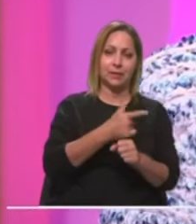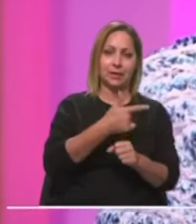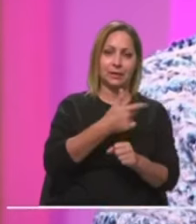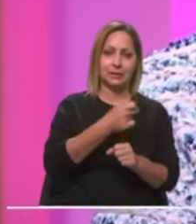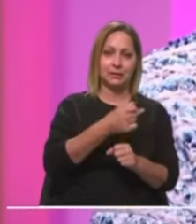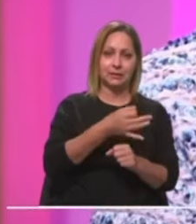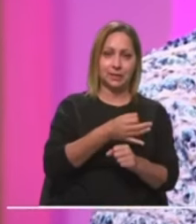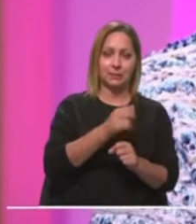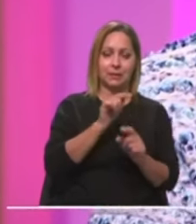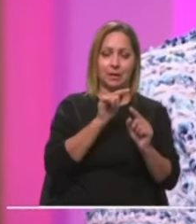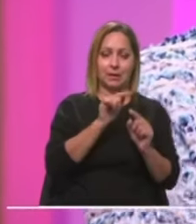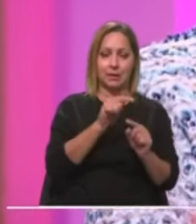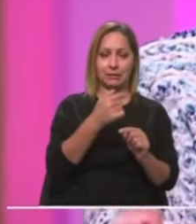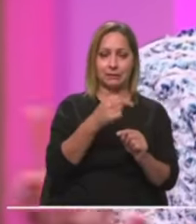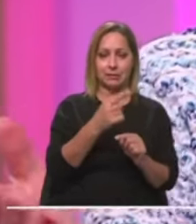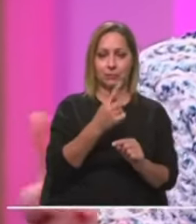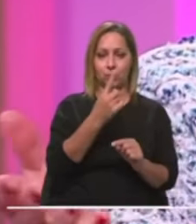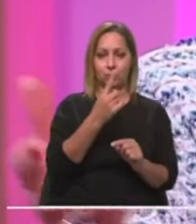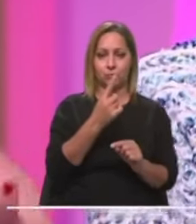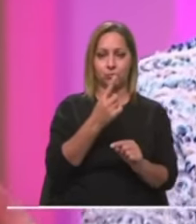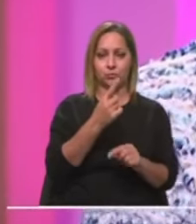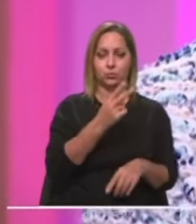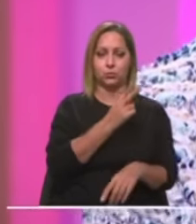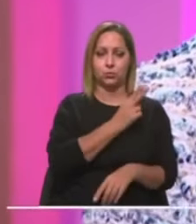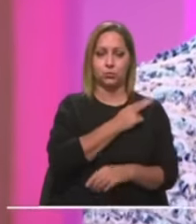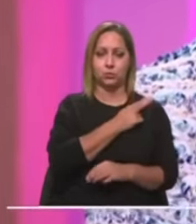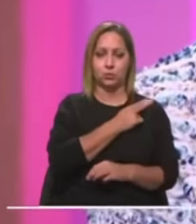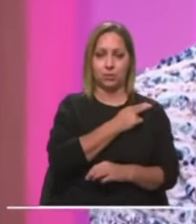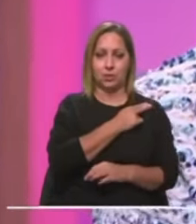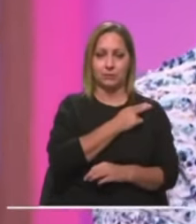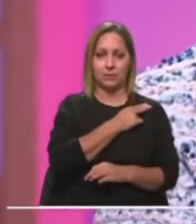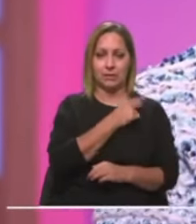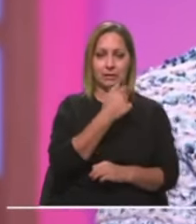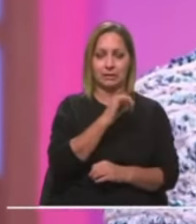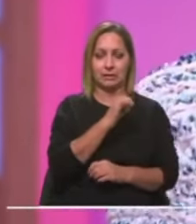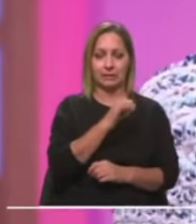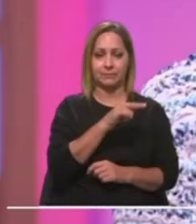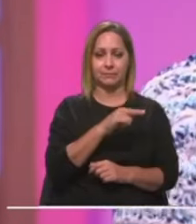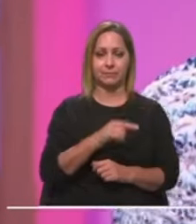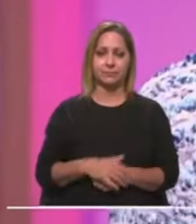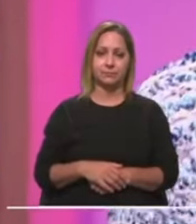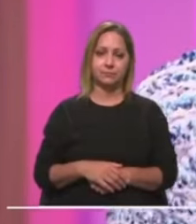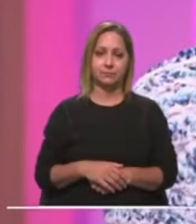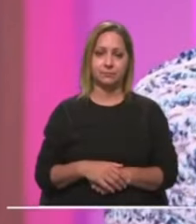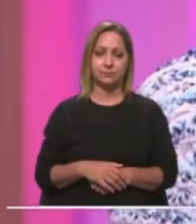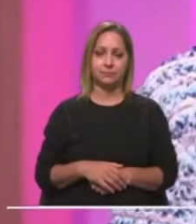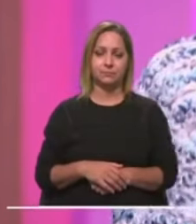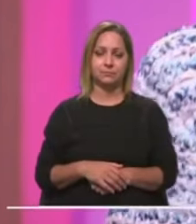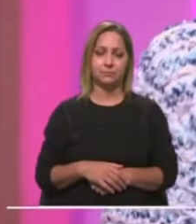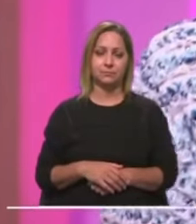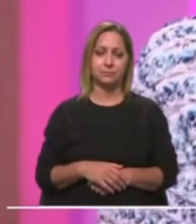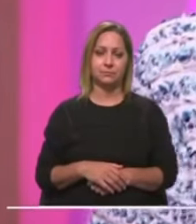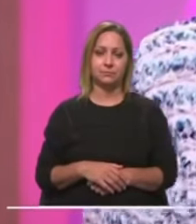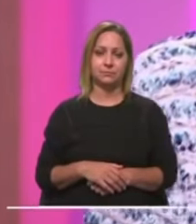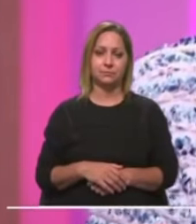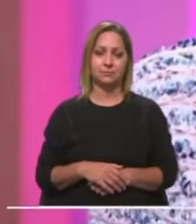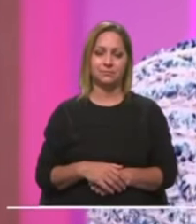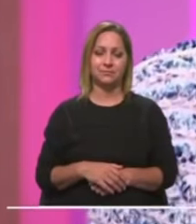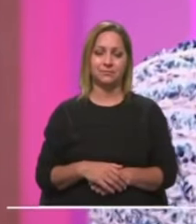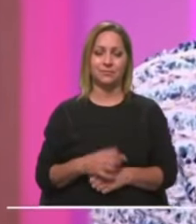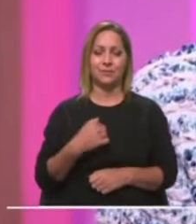um um um chefinho que costumava eu nem eu não quero estar